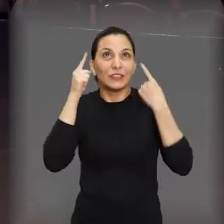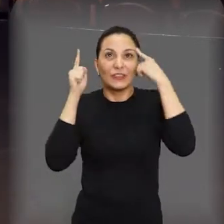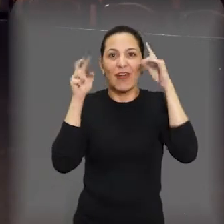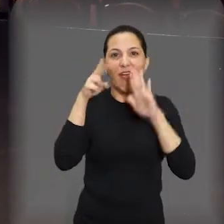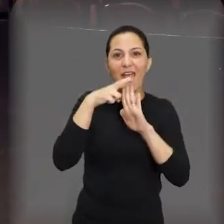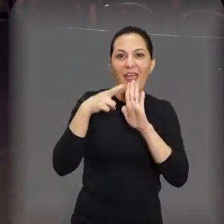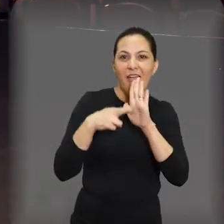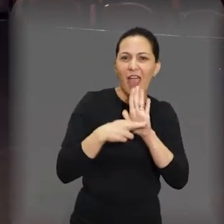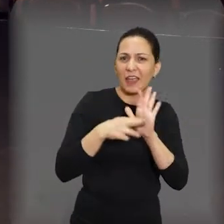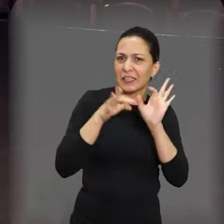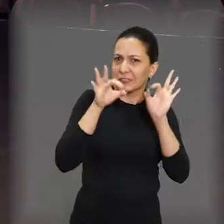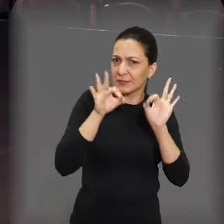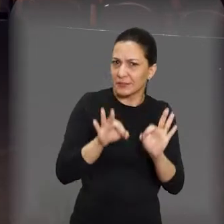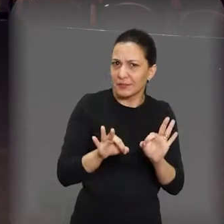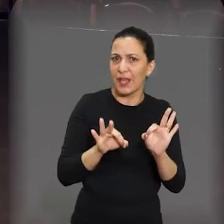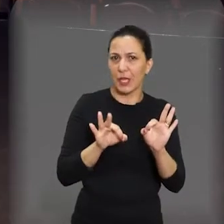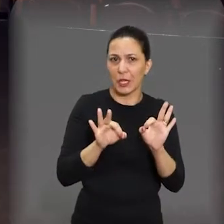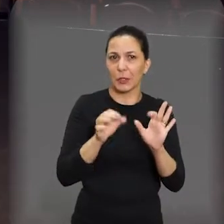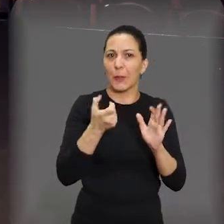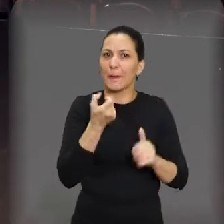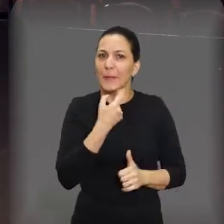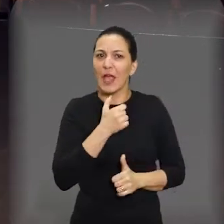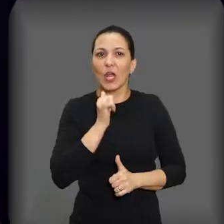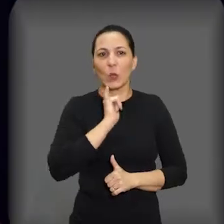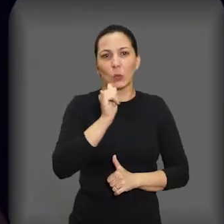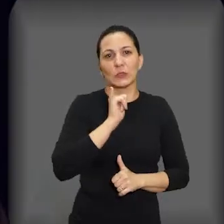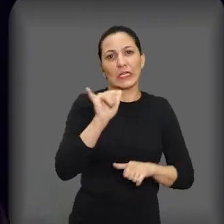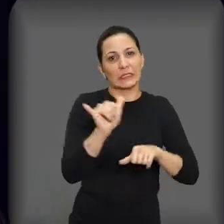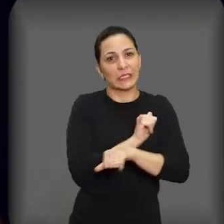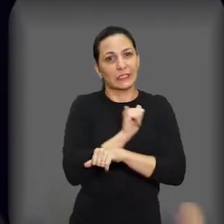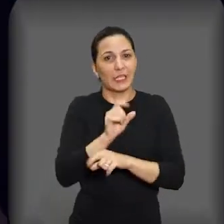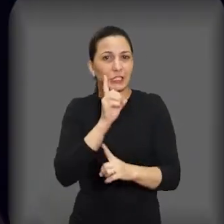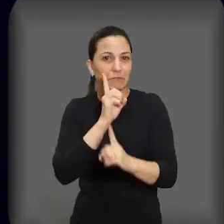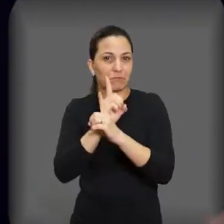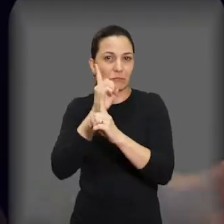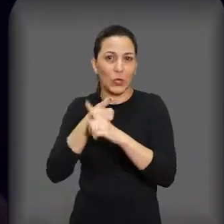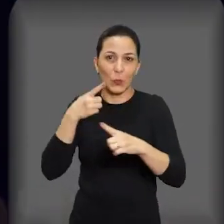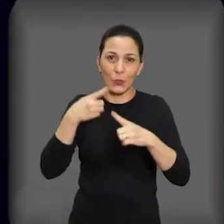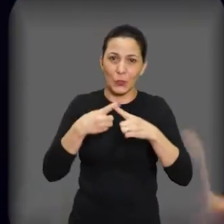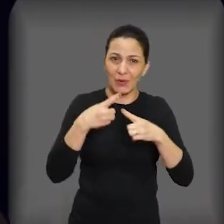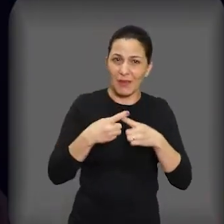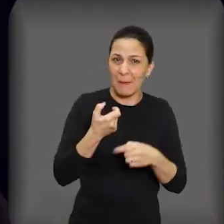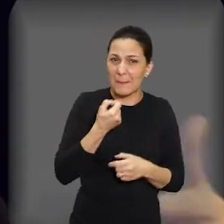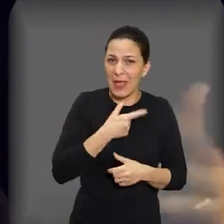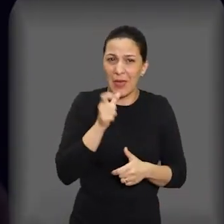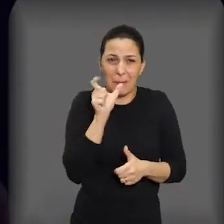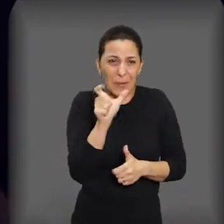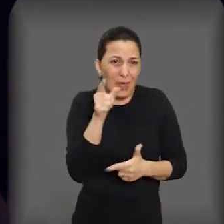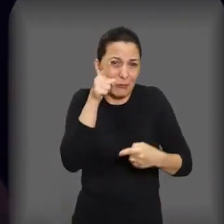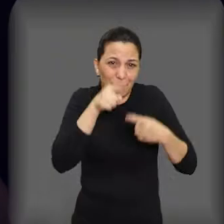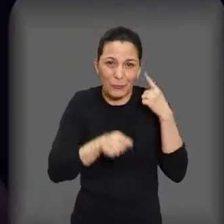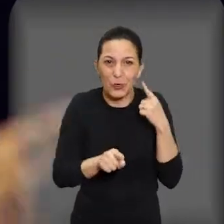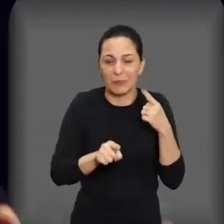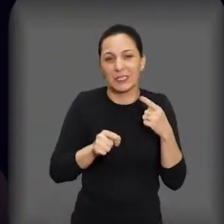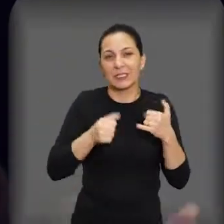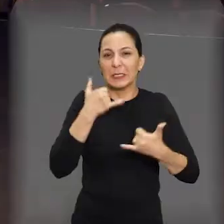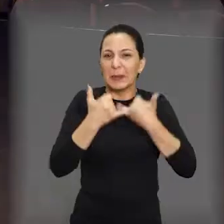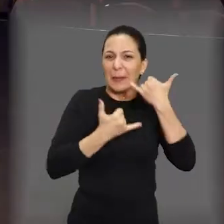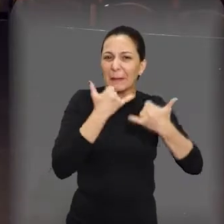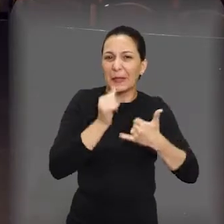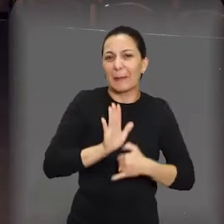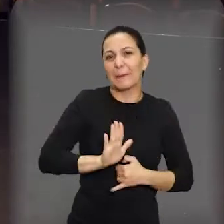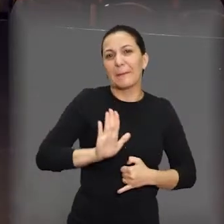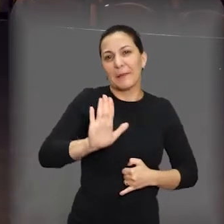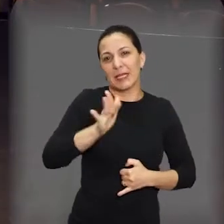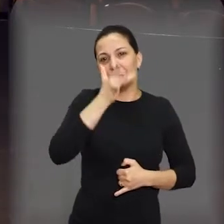ter criatividade, driblar essa coisa do politicamente correto, da censura, brincar de uma